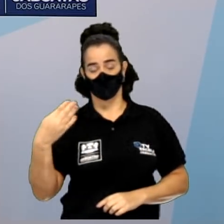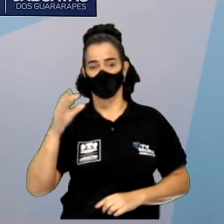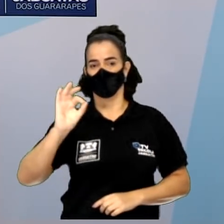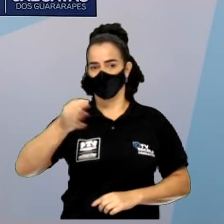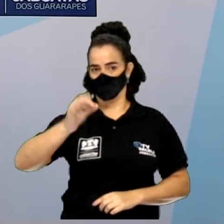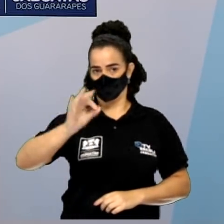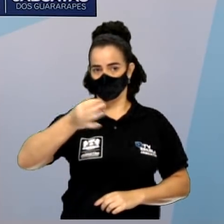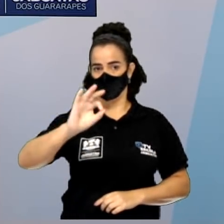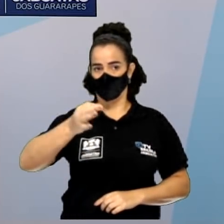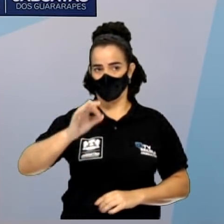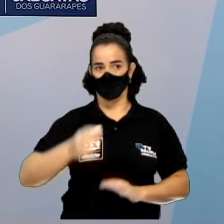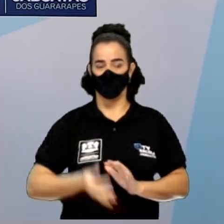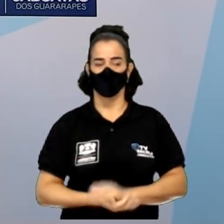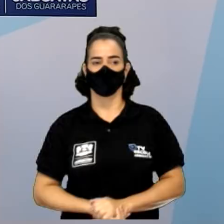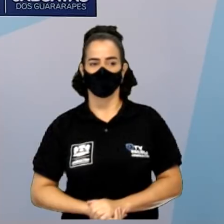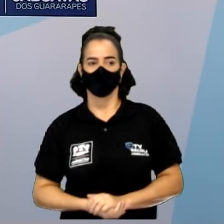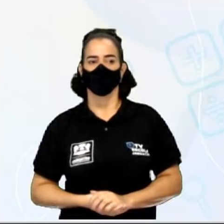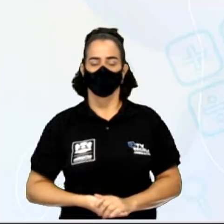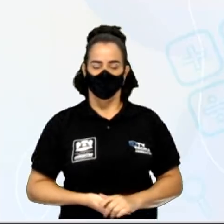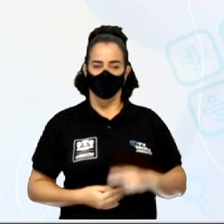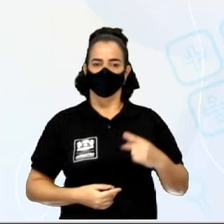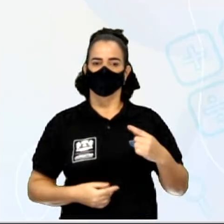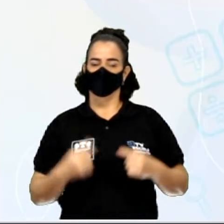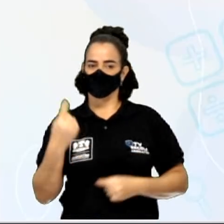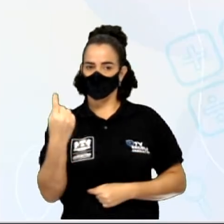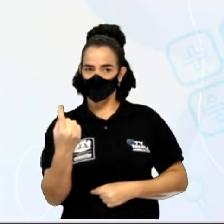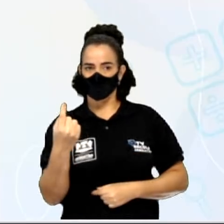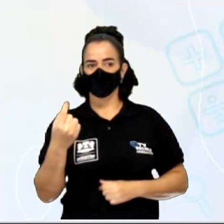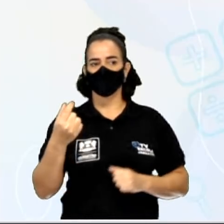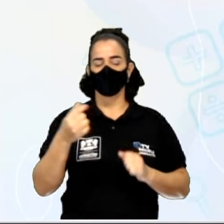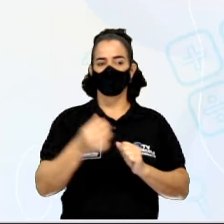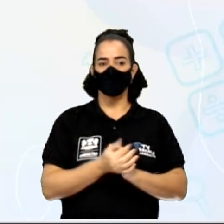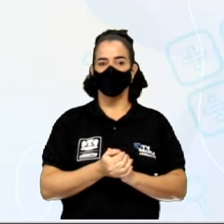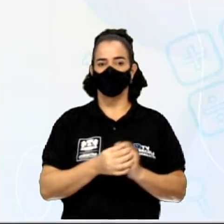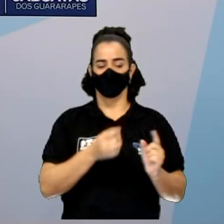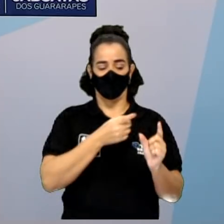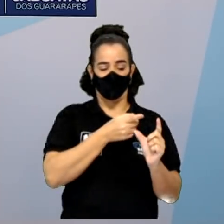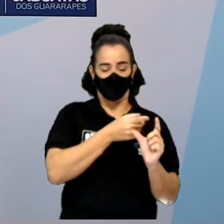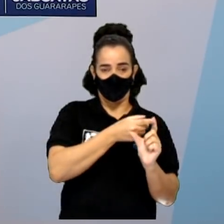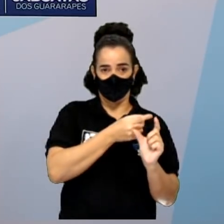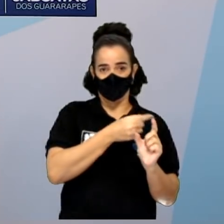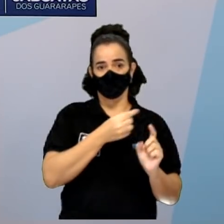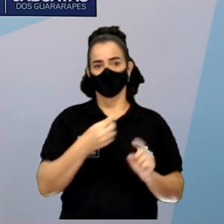de artigo e o segundo tem valor de pronome. Tá?